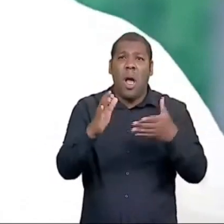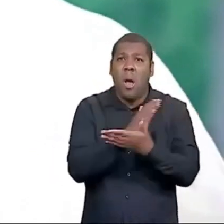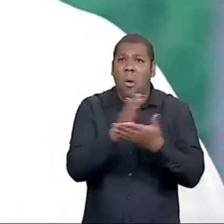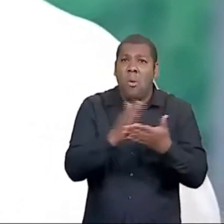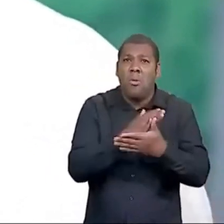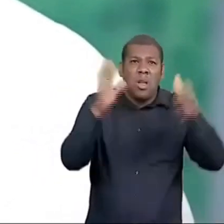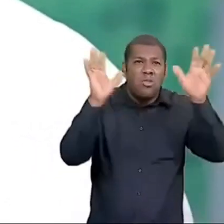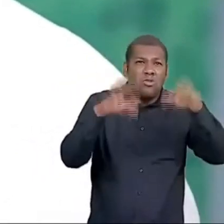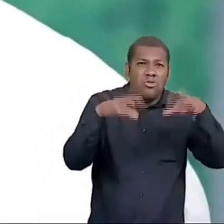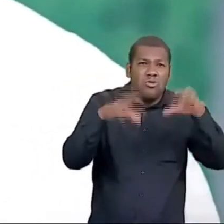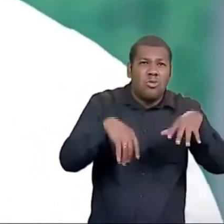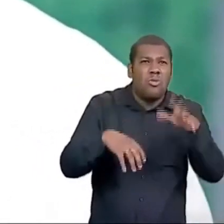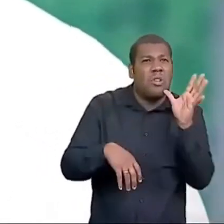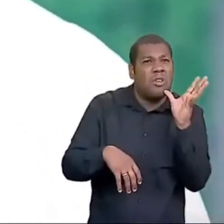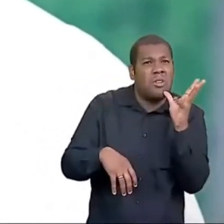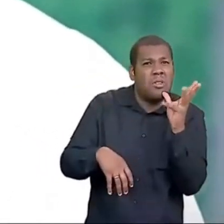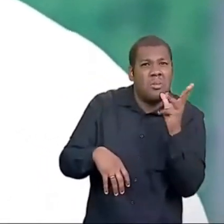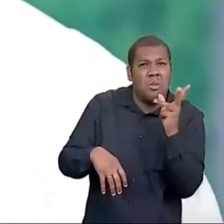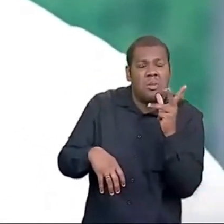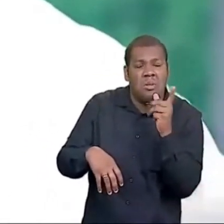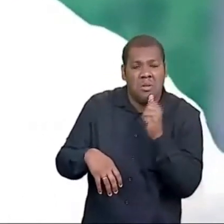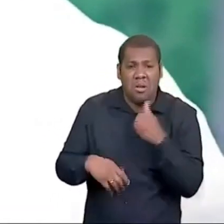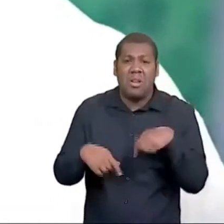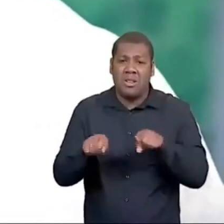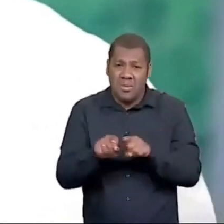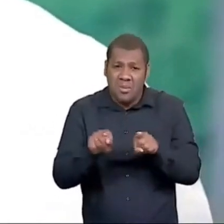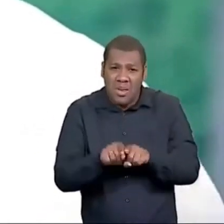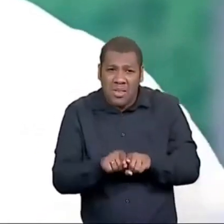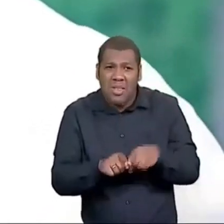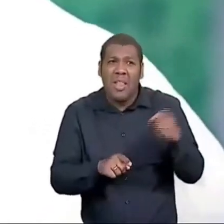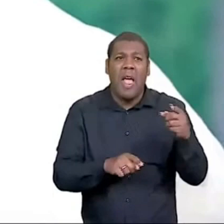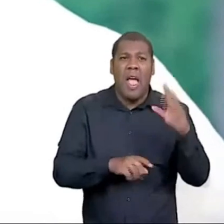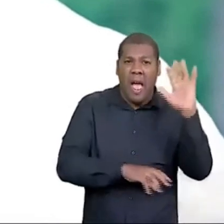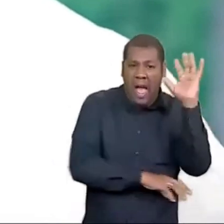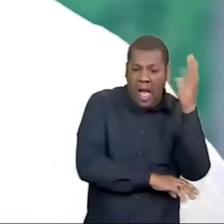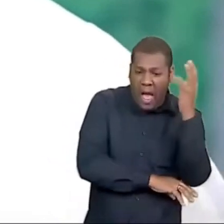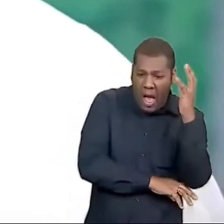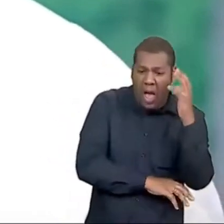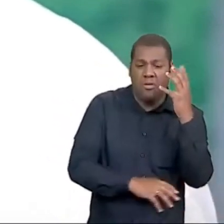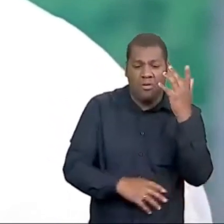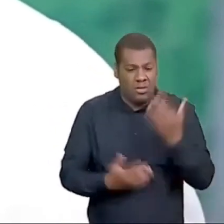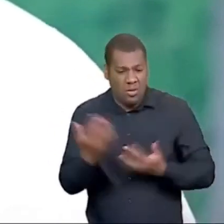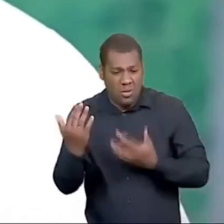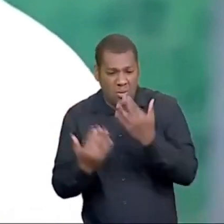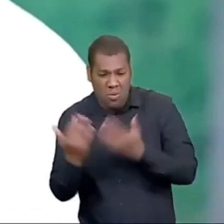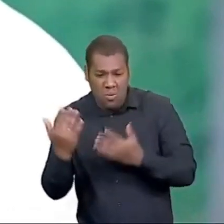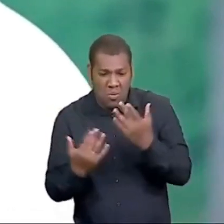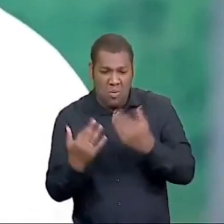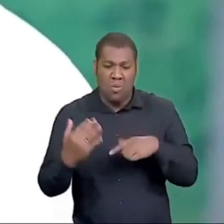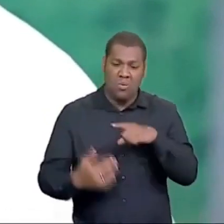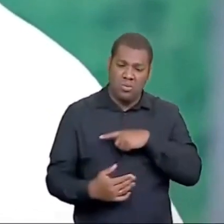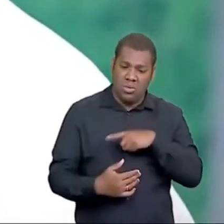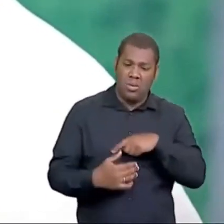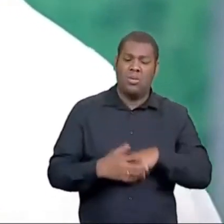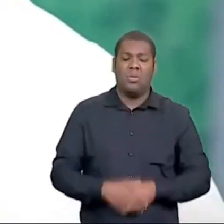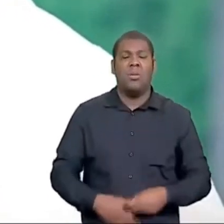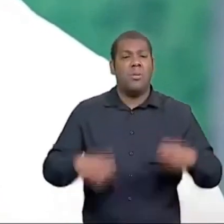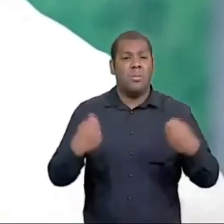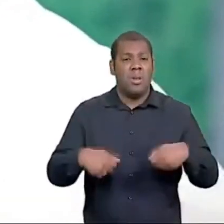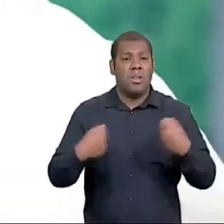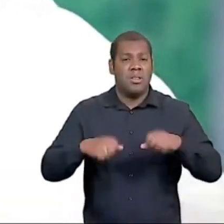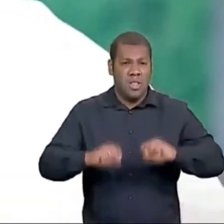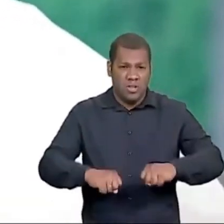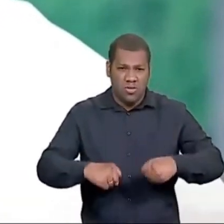lugar. E nós vamos ter que trabalhar com muito mais força, com muito mais carinho, com muito mais esforço, para que a sociedade aprenda a se